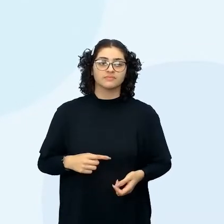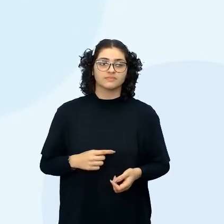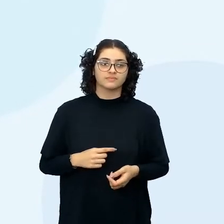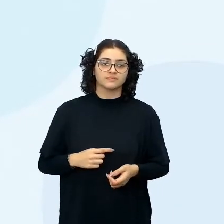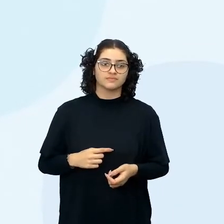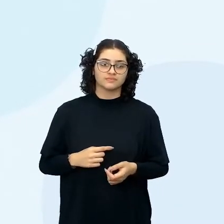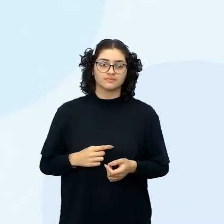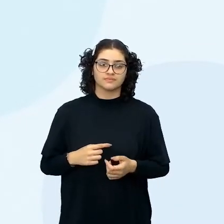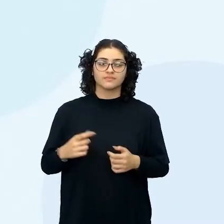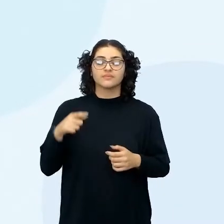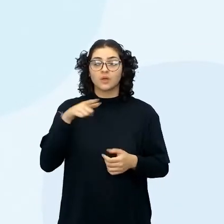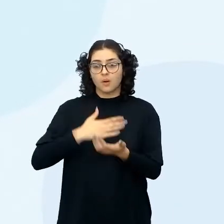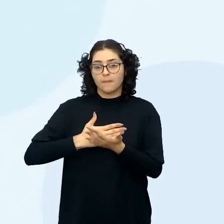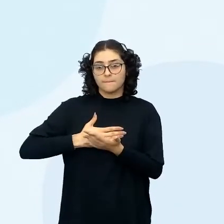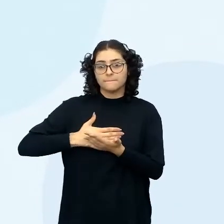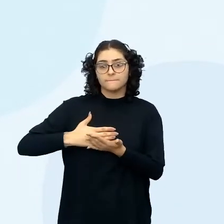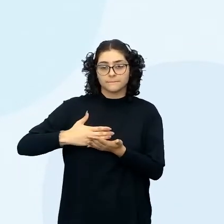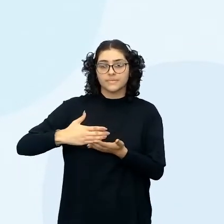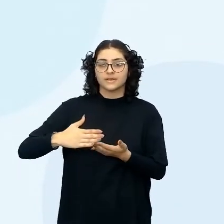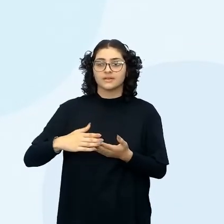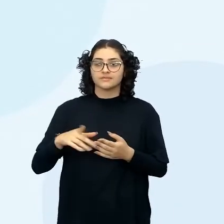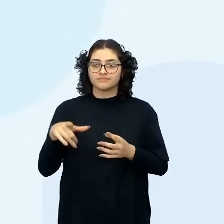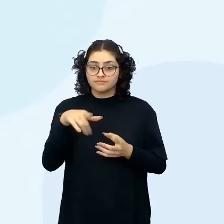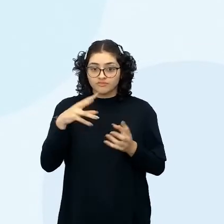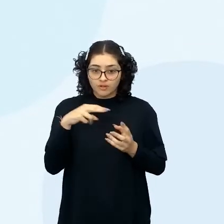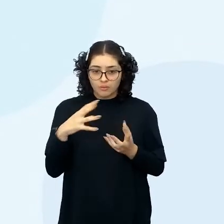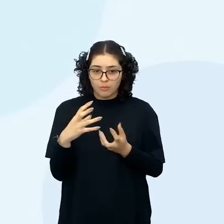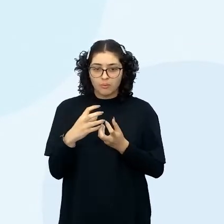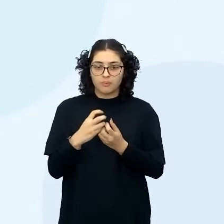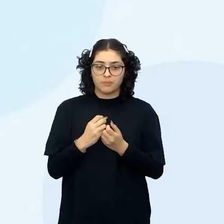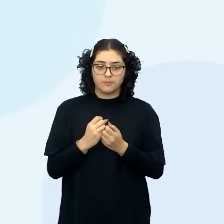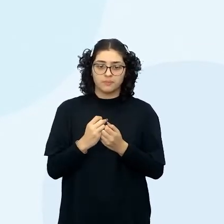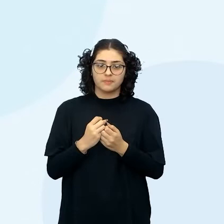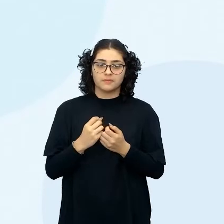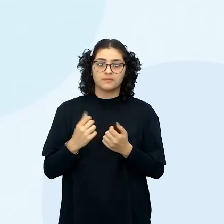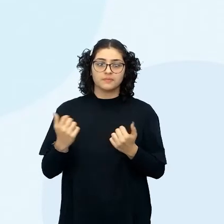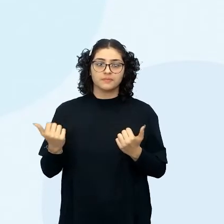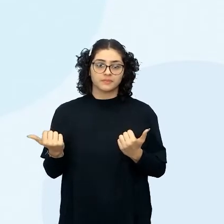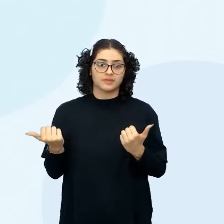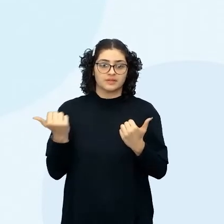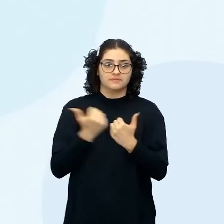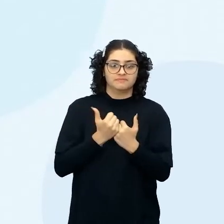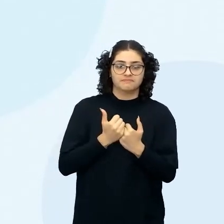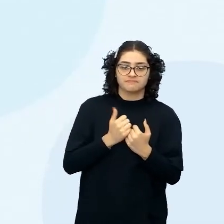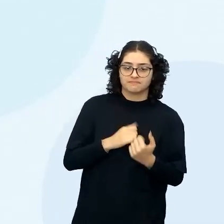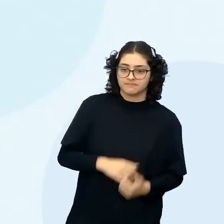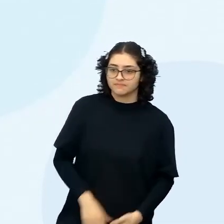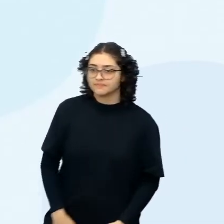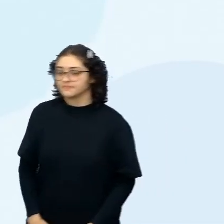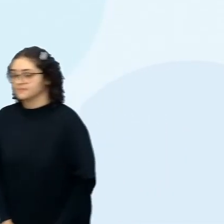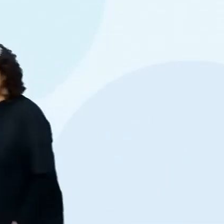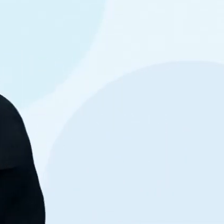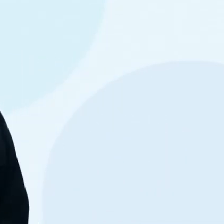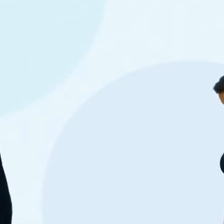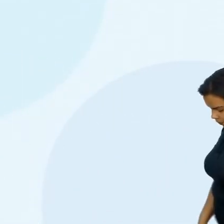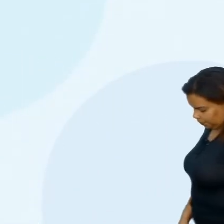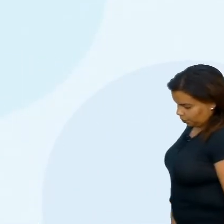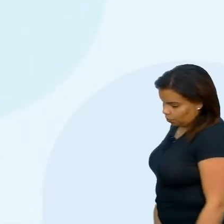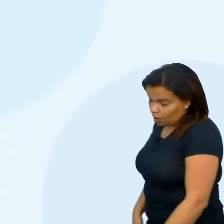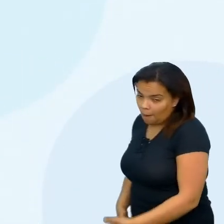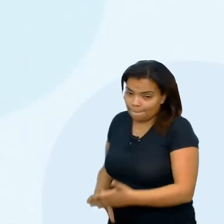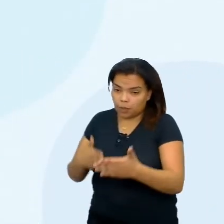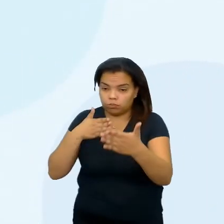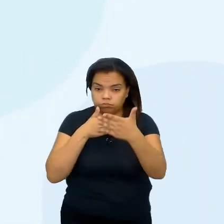hemácias, elas começam aqui, olha, a se aglomerar nos vasos sanguíneos, bloqueando, então, esse fluxo